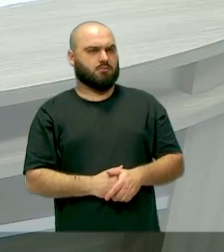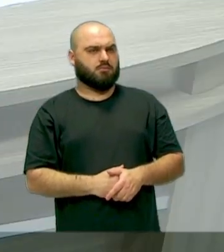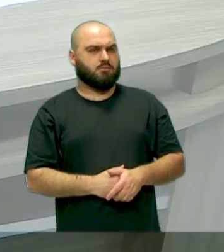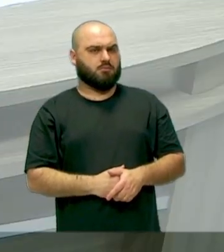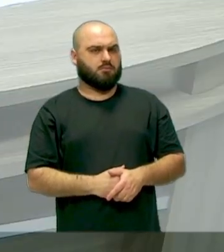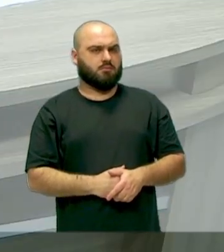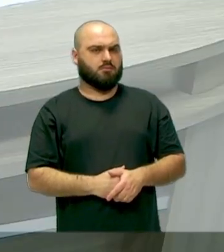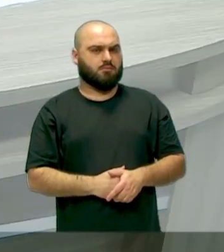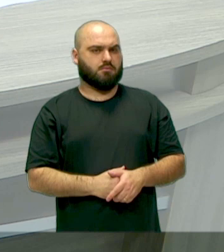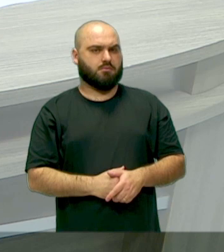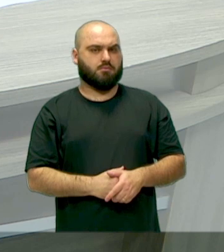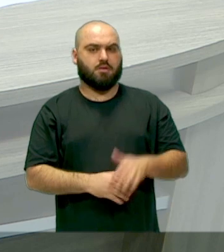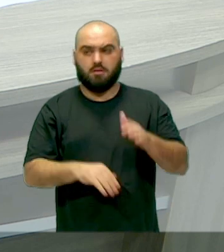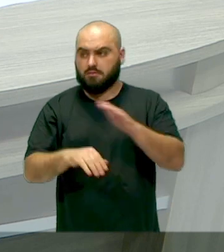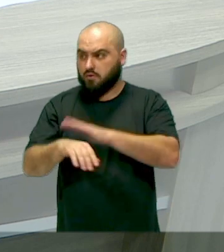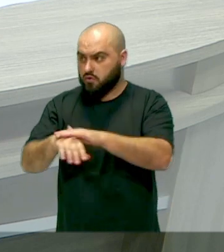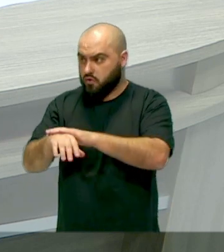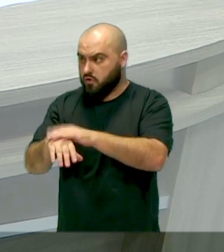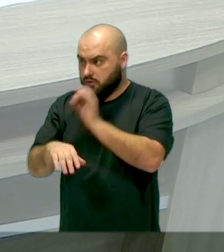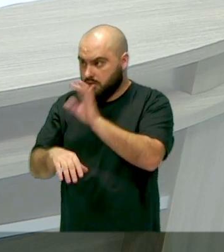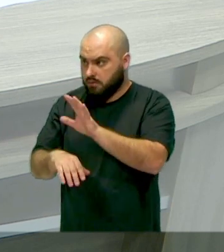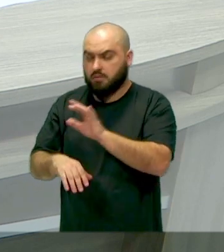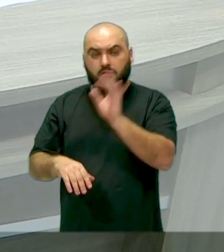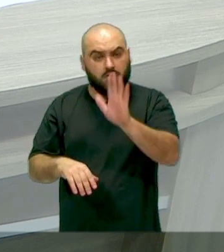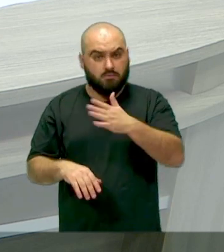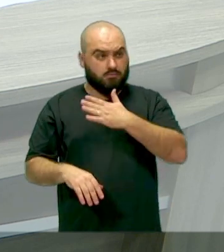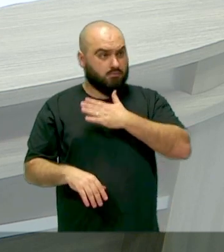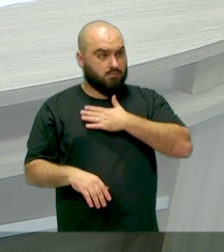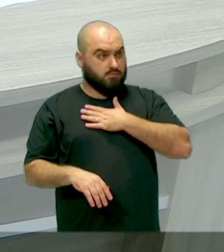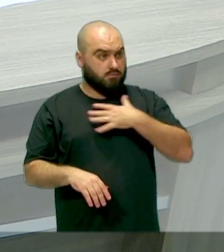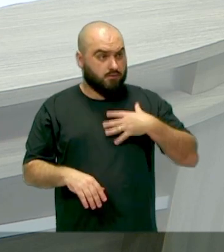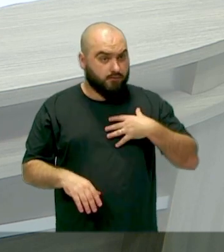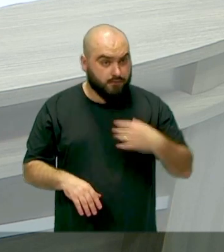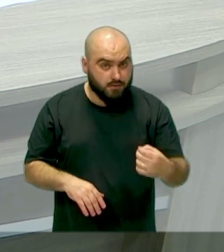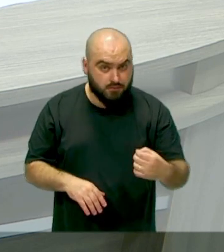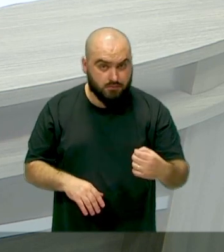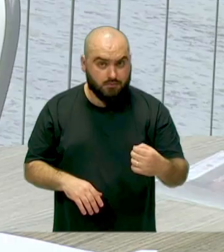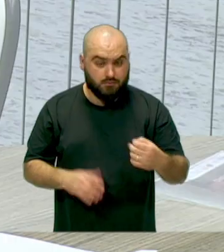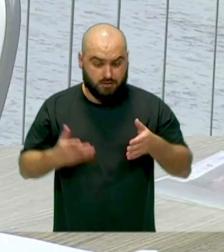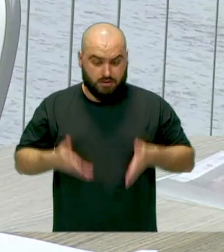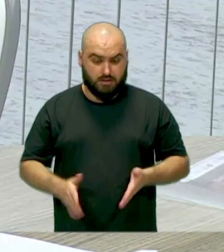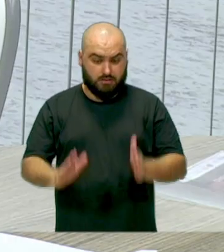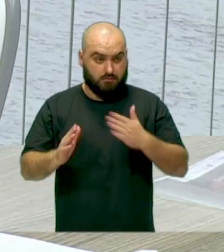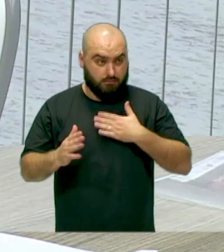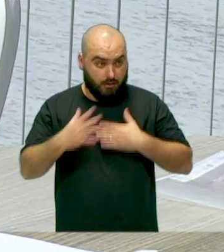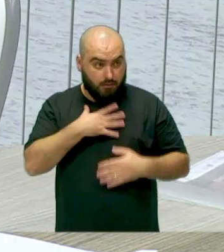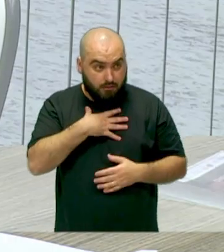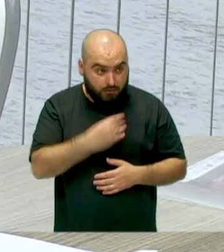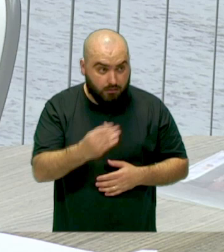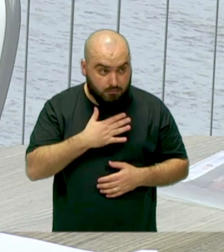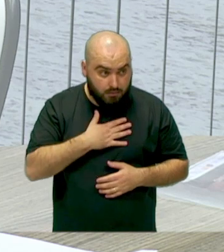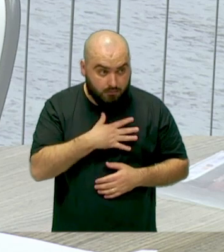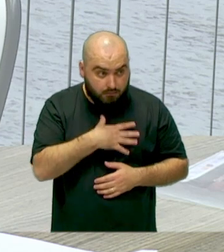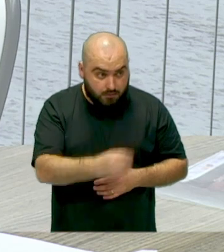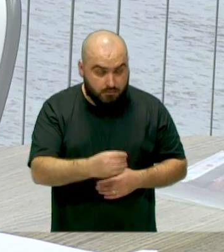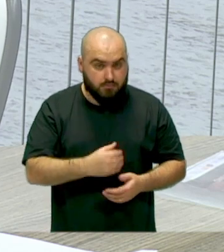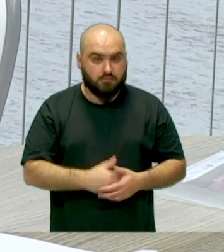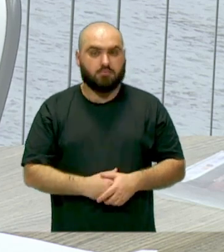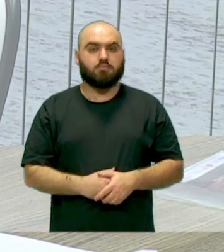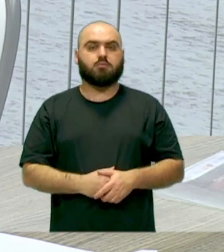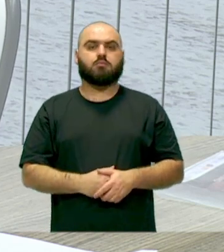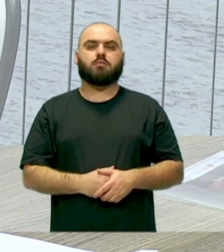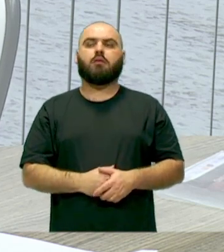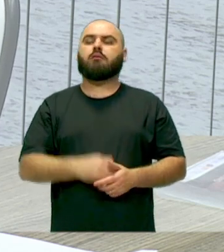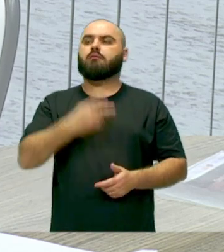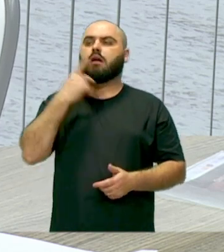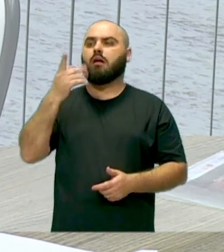por causa da pele. Exatamente, ele é meu filho, ele nasceu de mim, tá? Aí eles mentalizaram